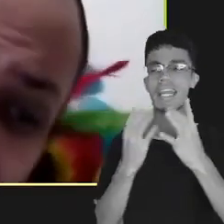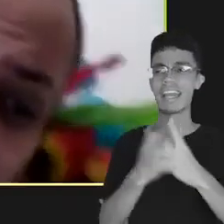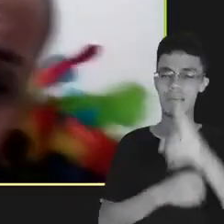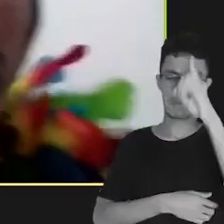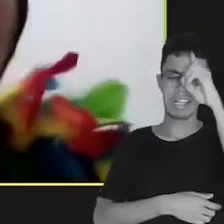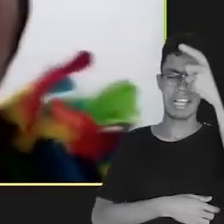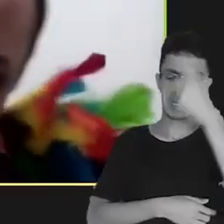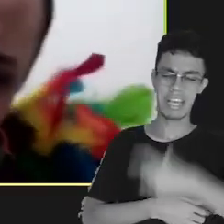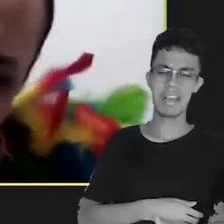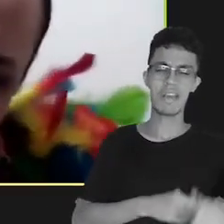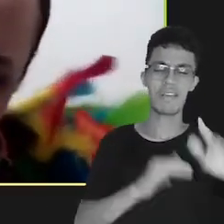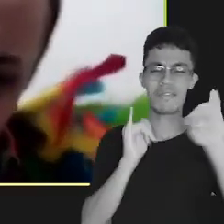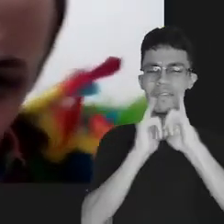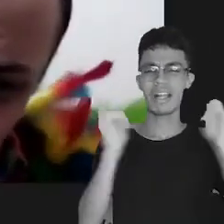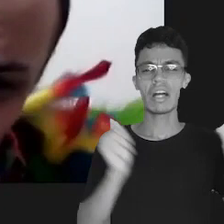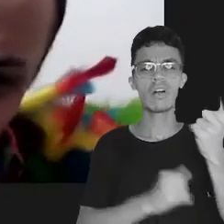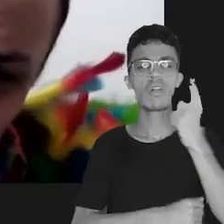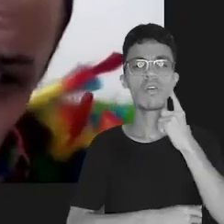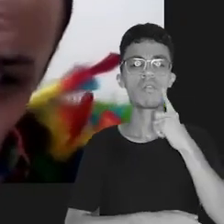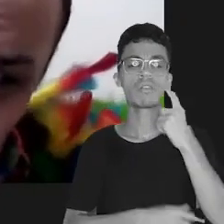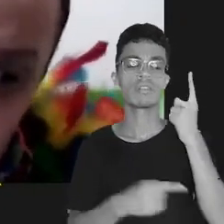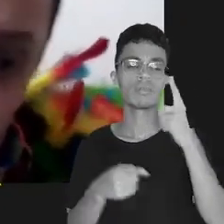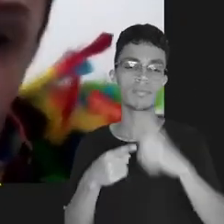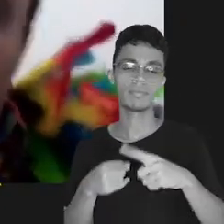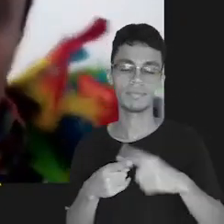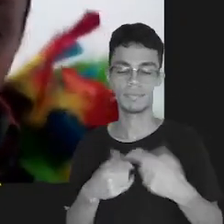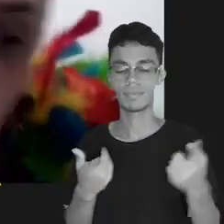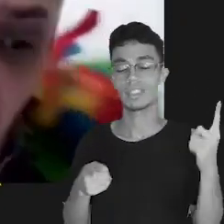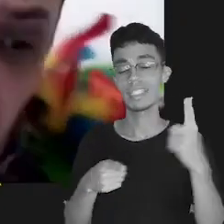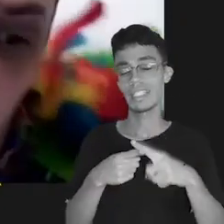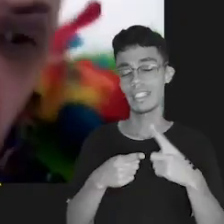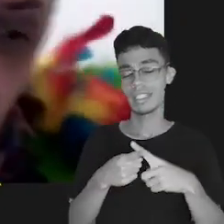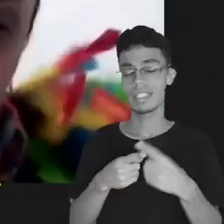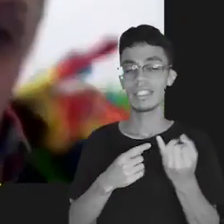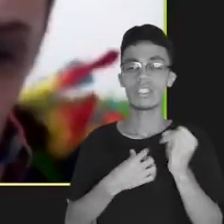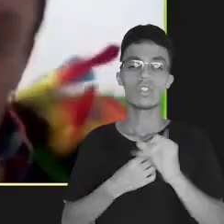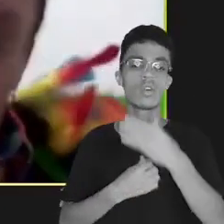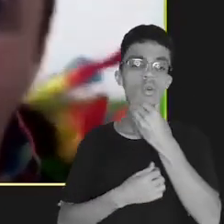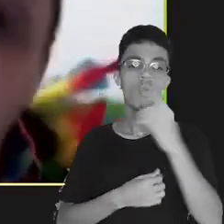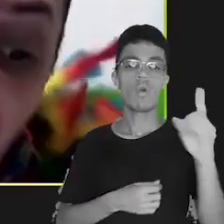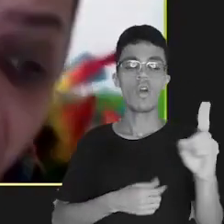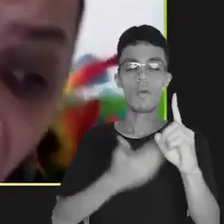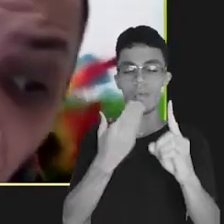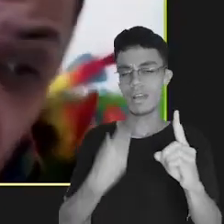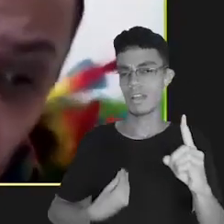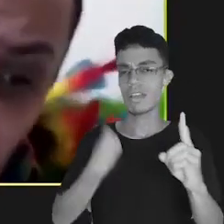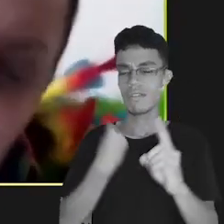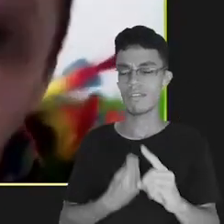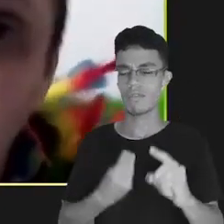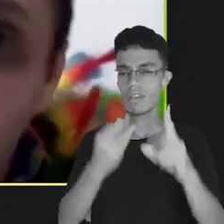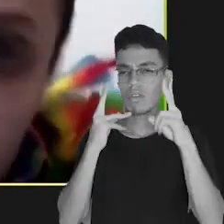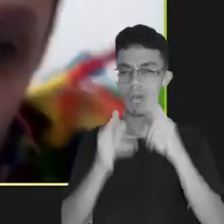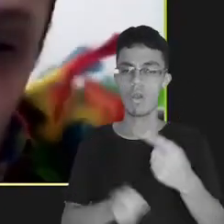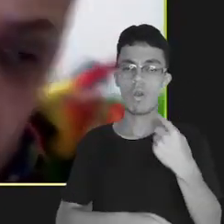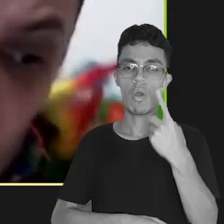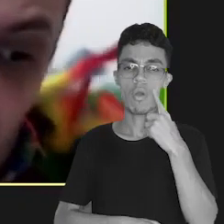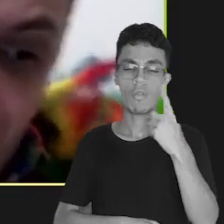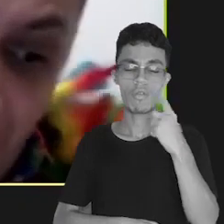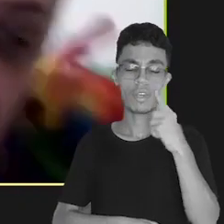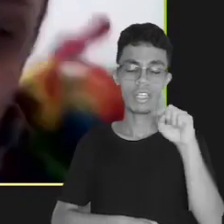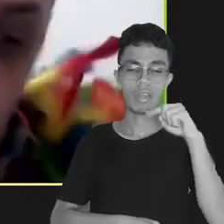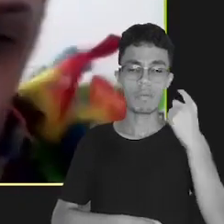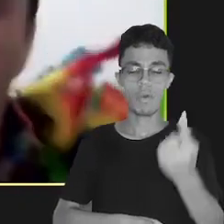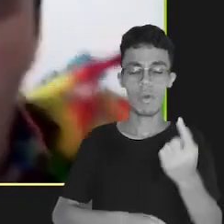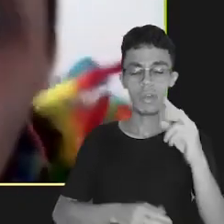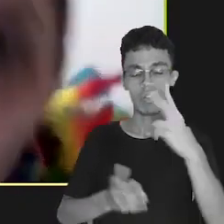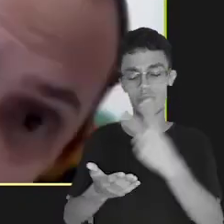não vi. Por quê? Porque se o homem existe como eu vi e começar a